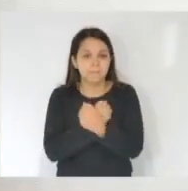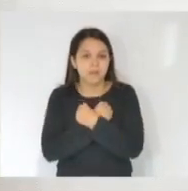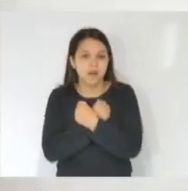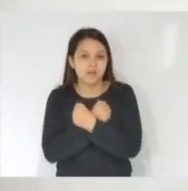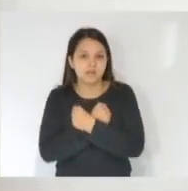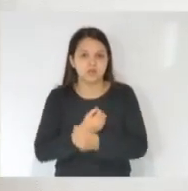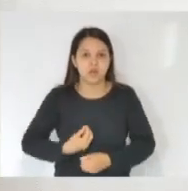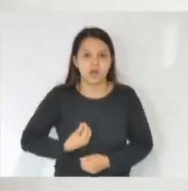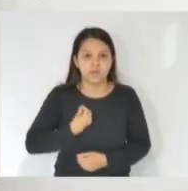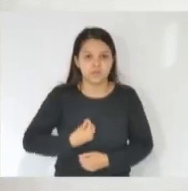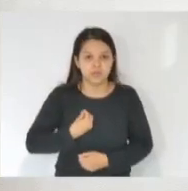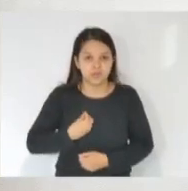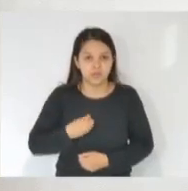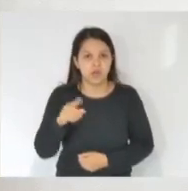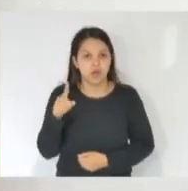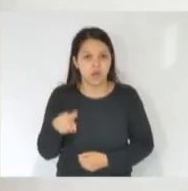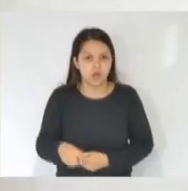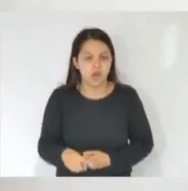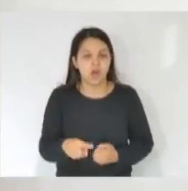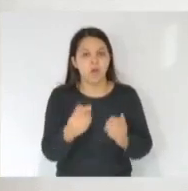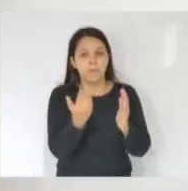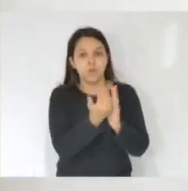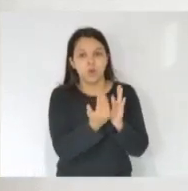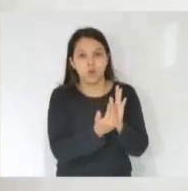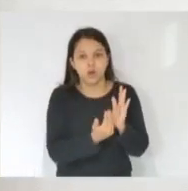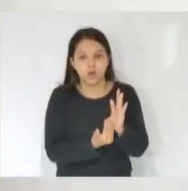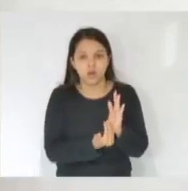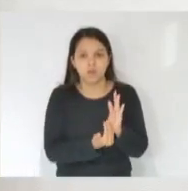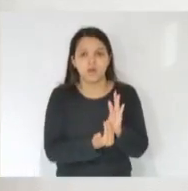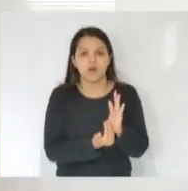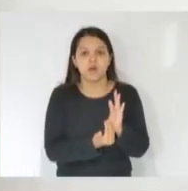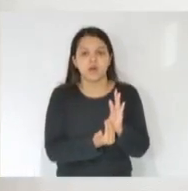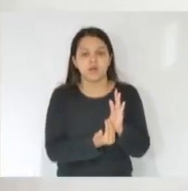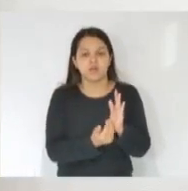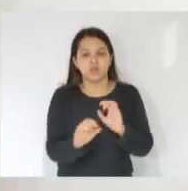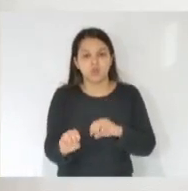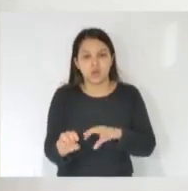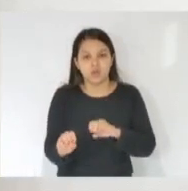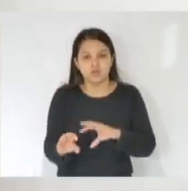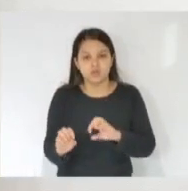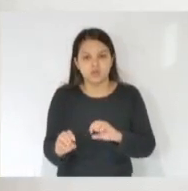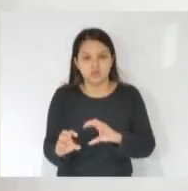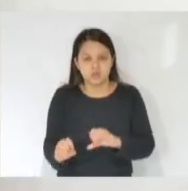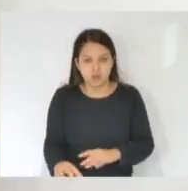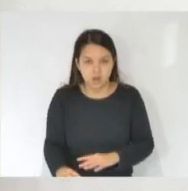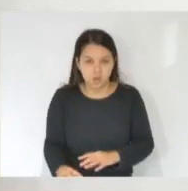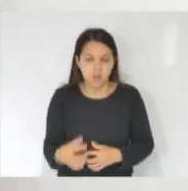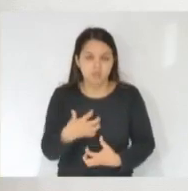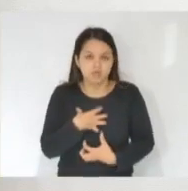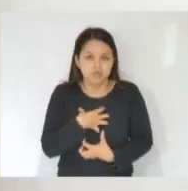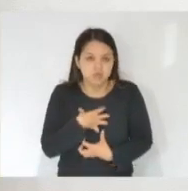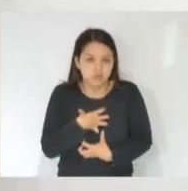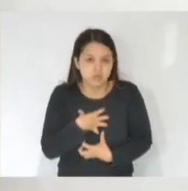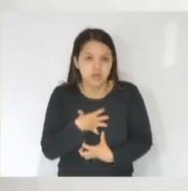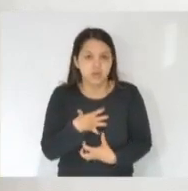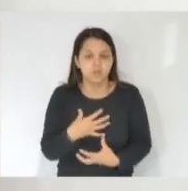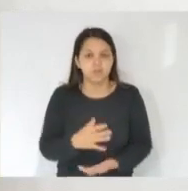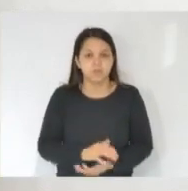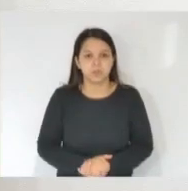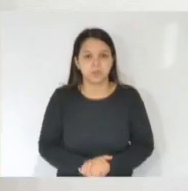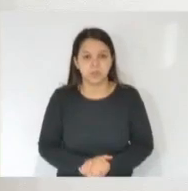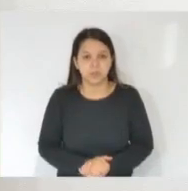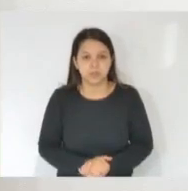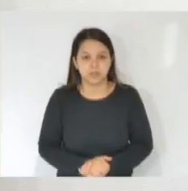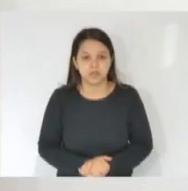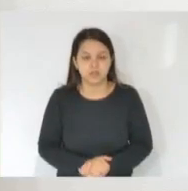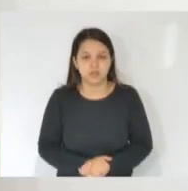um grande programa de educação emocional e que agora eu peço licença a todos os parlamentares para fazer a